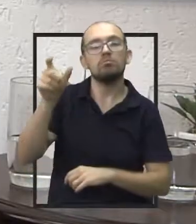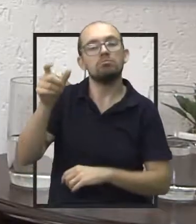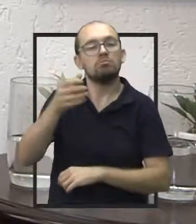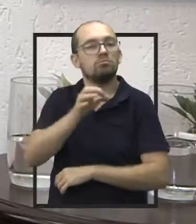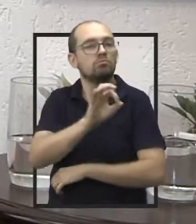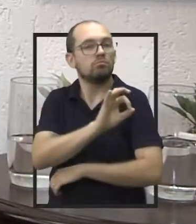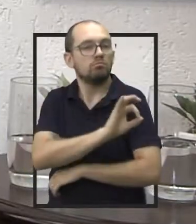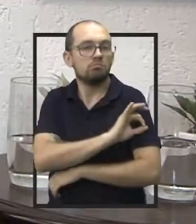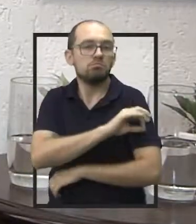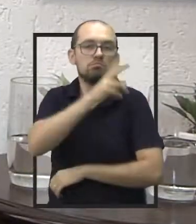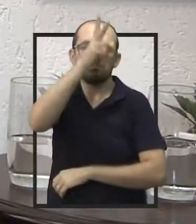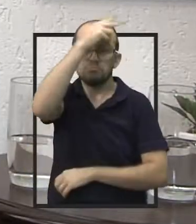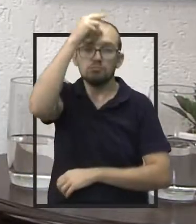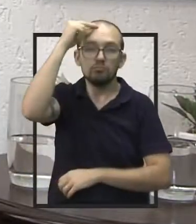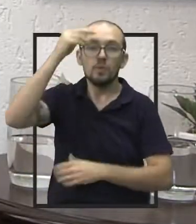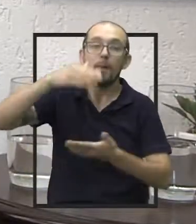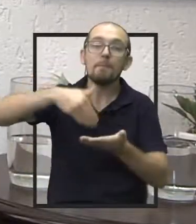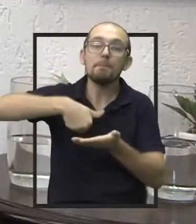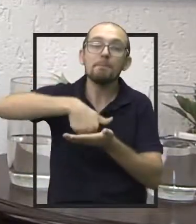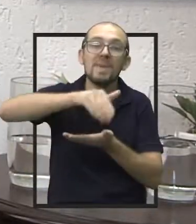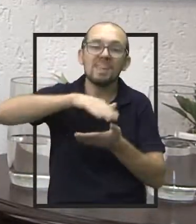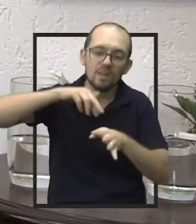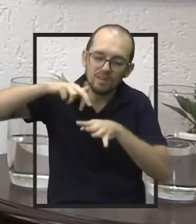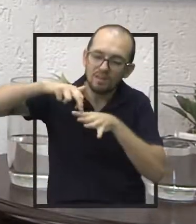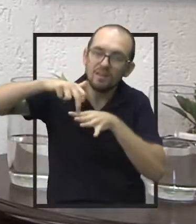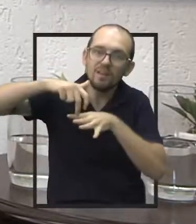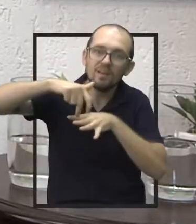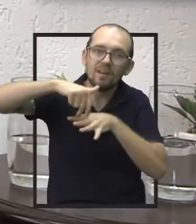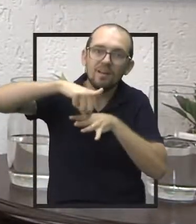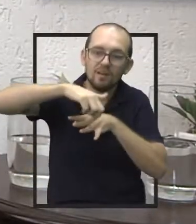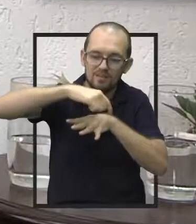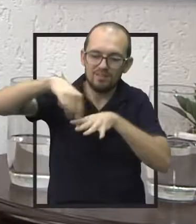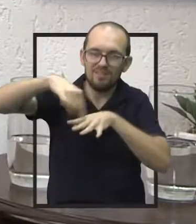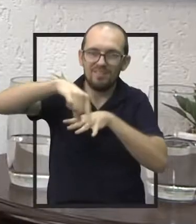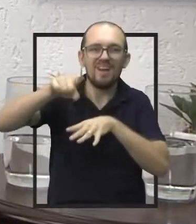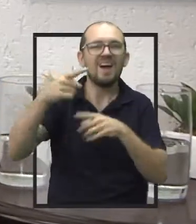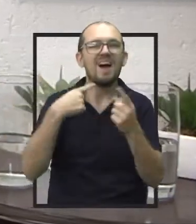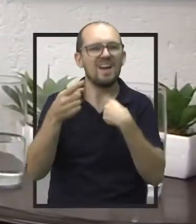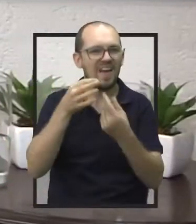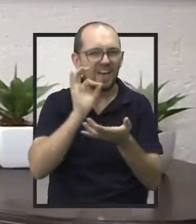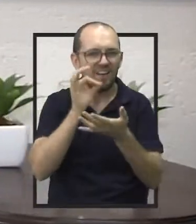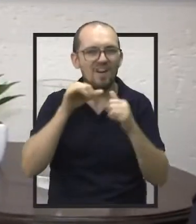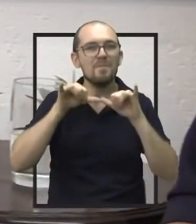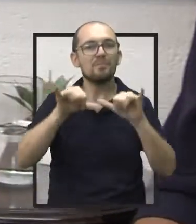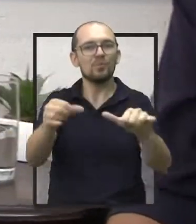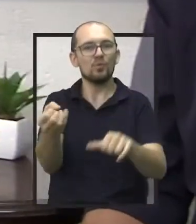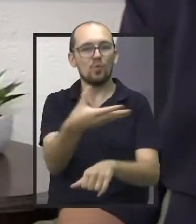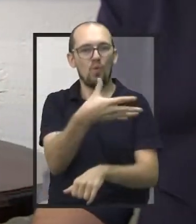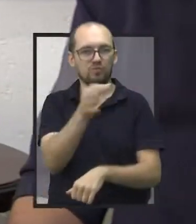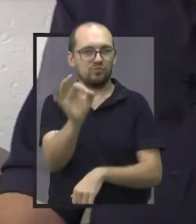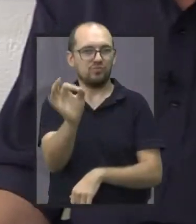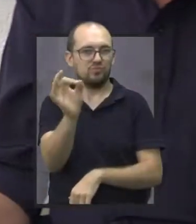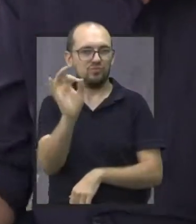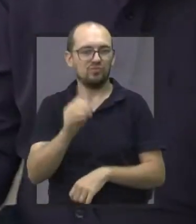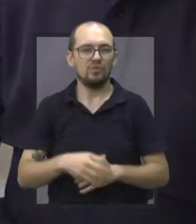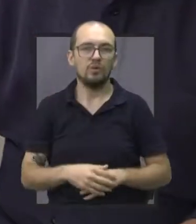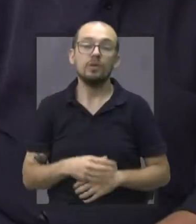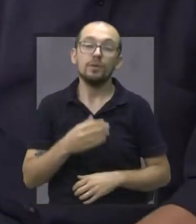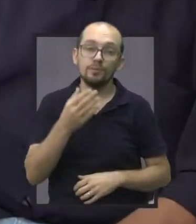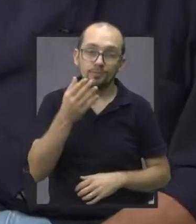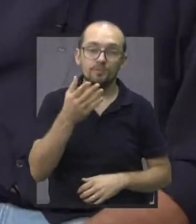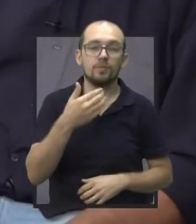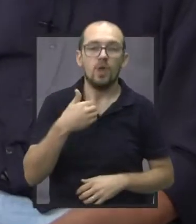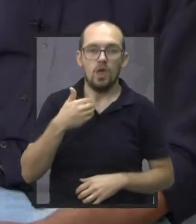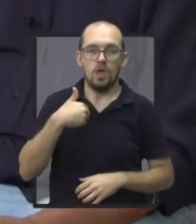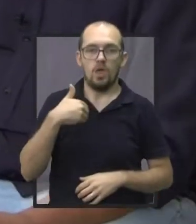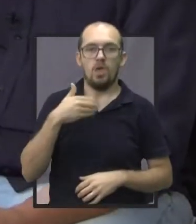de pedestres ali na avenida do café foi reinaugurado o supermercado não é nós é é eu fui conhecer